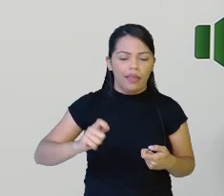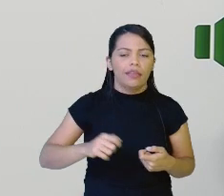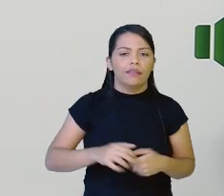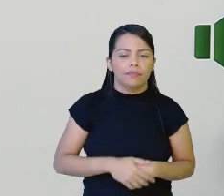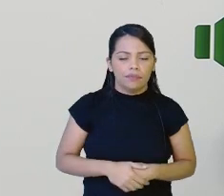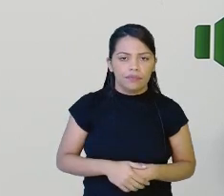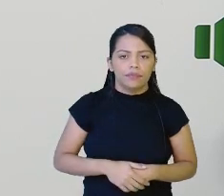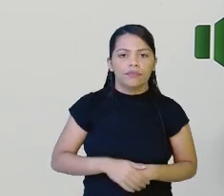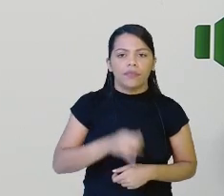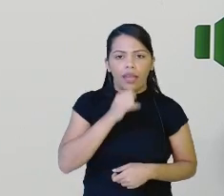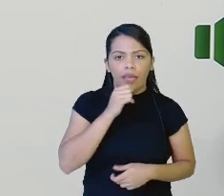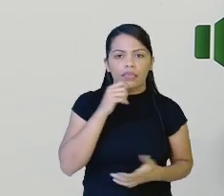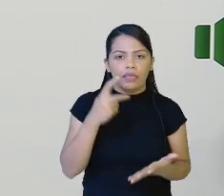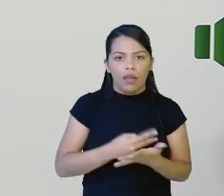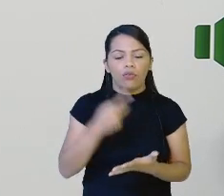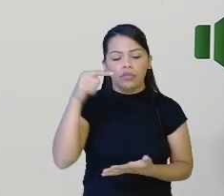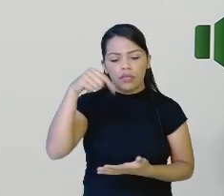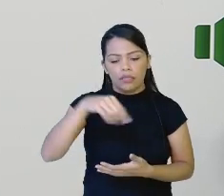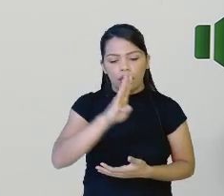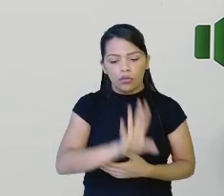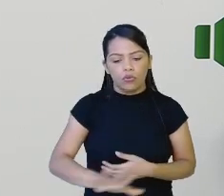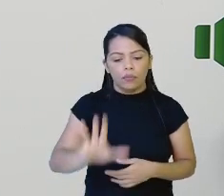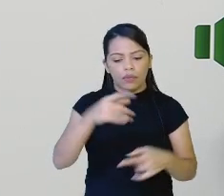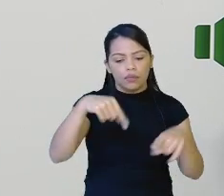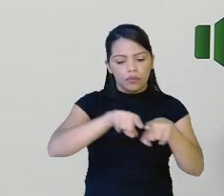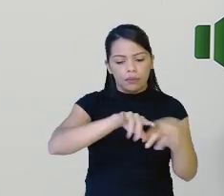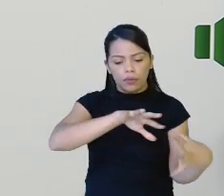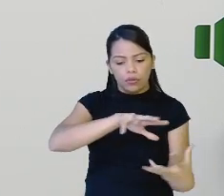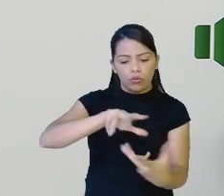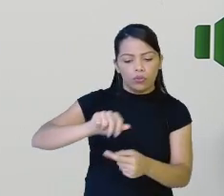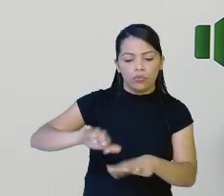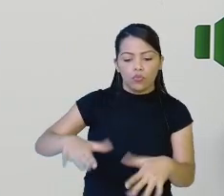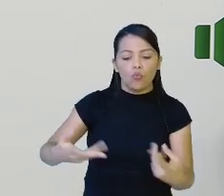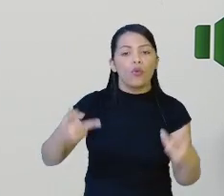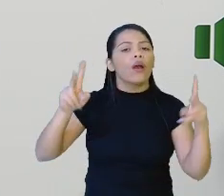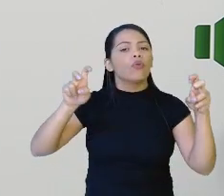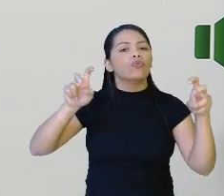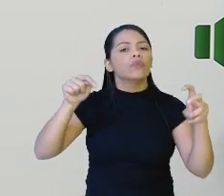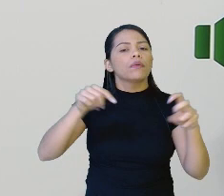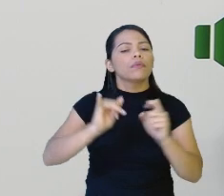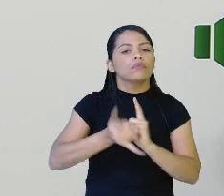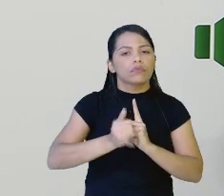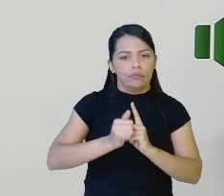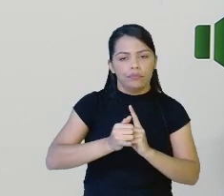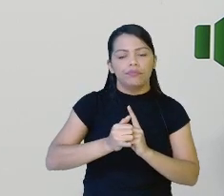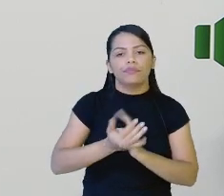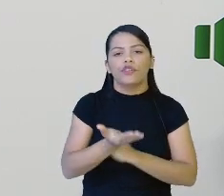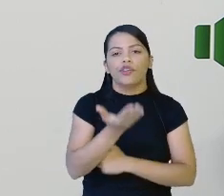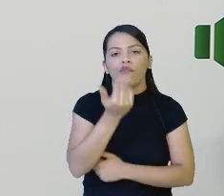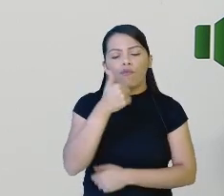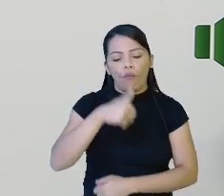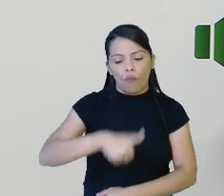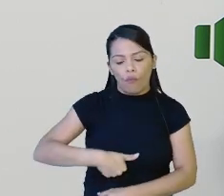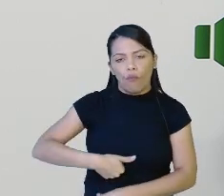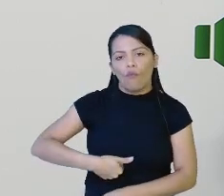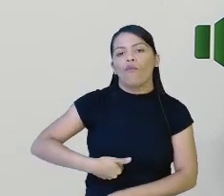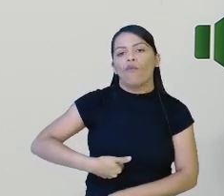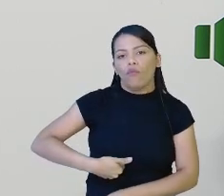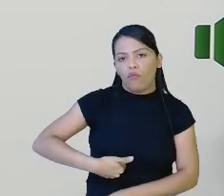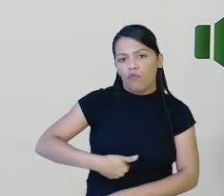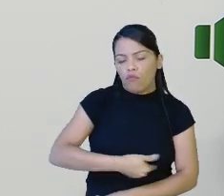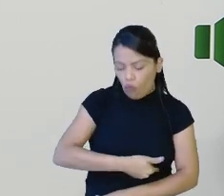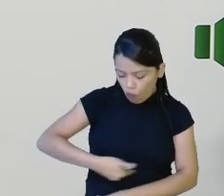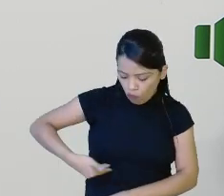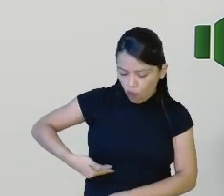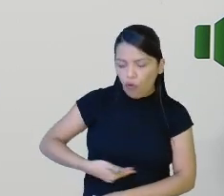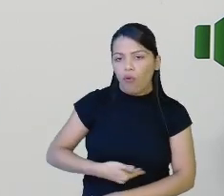no mundo. Qual foi o tema dessa crônica? A fome. Aí você vai dizer, professora, por que o